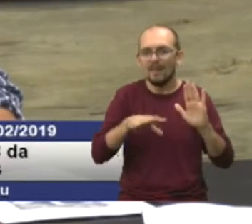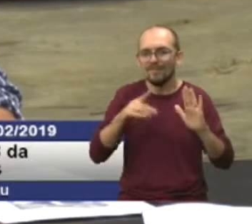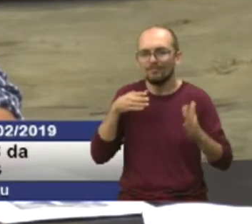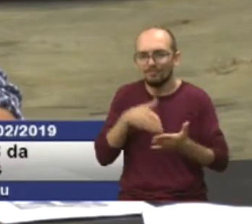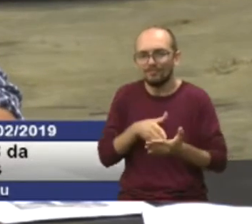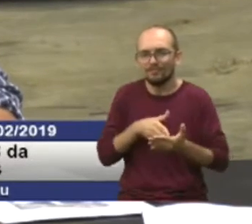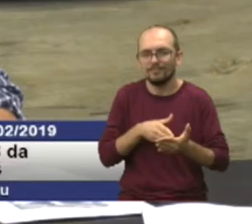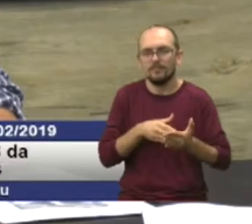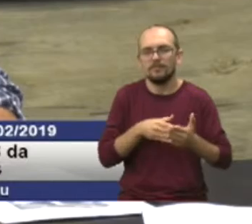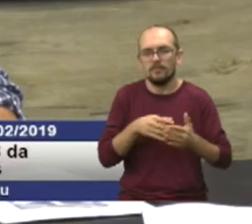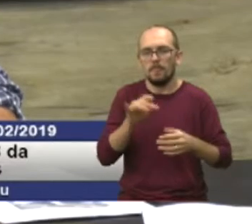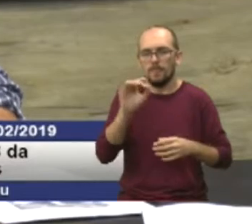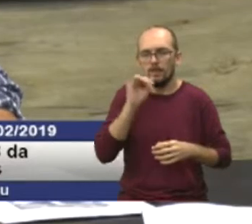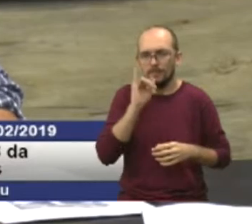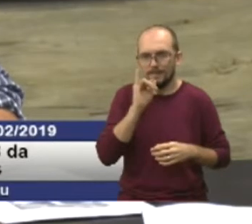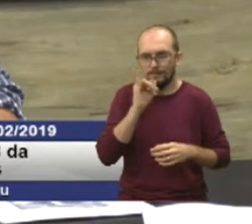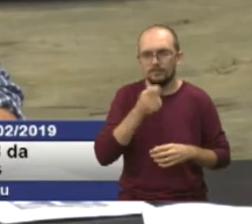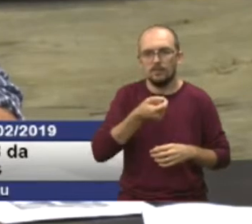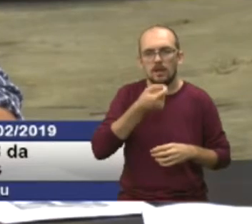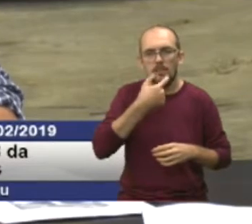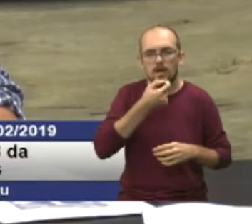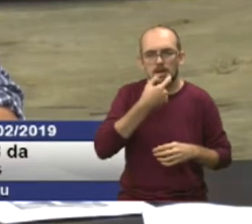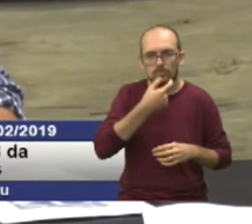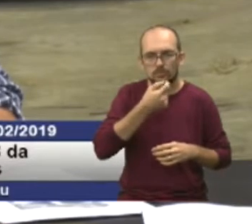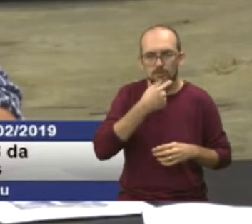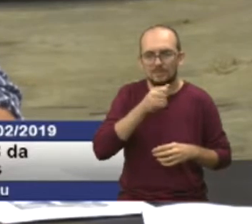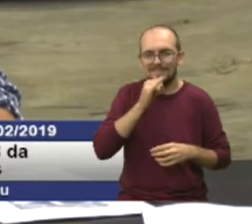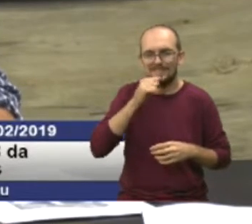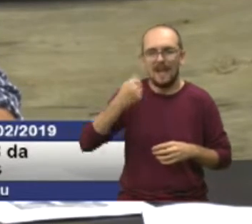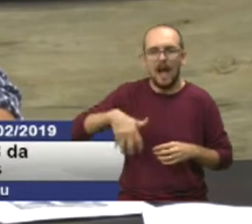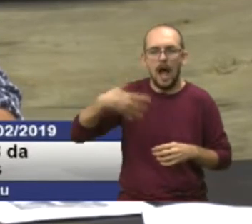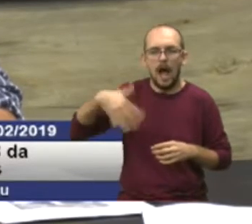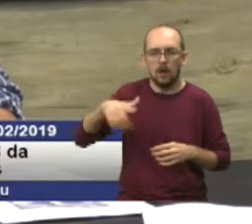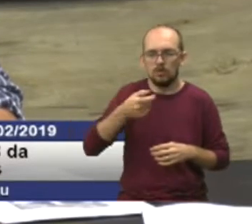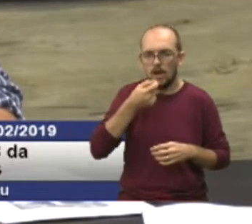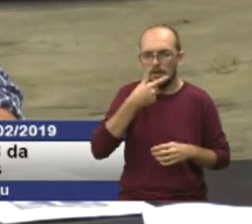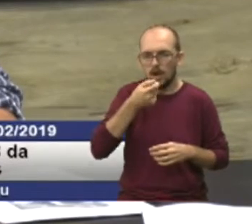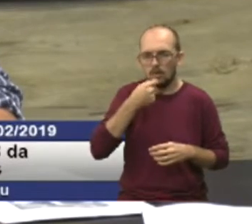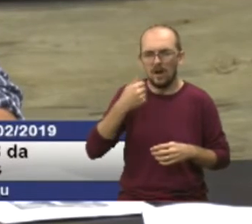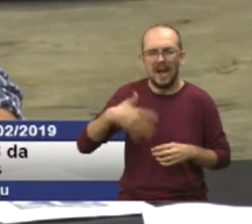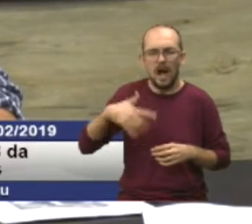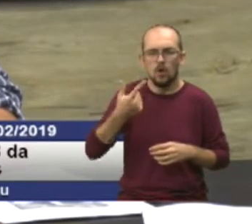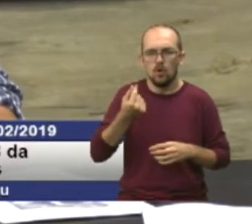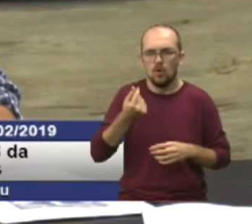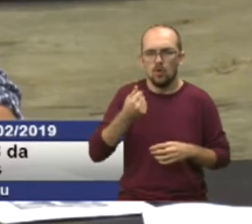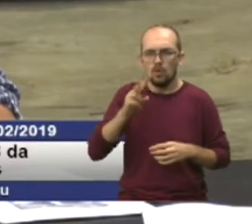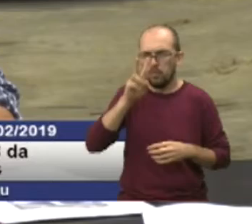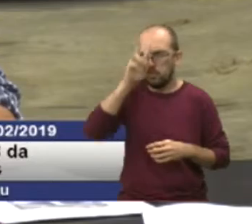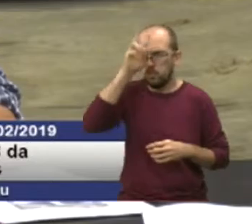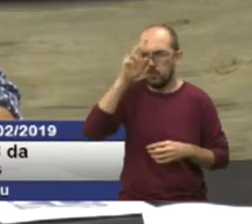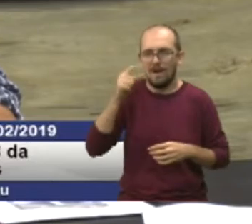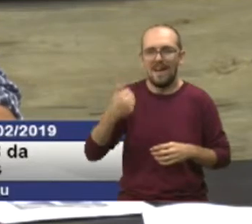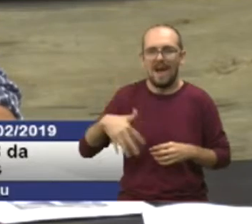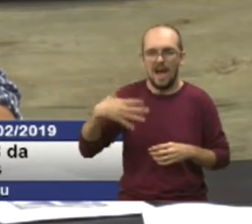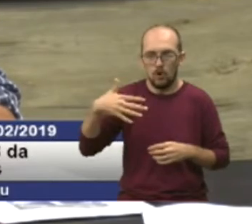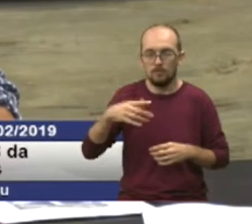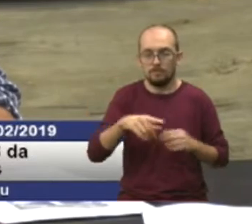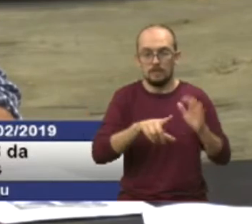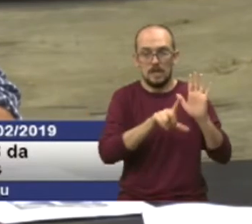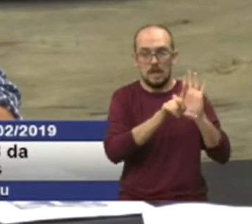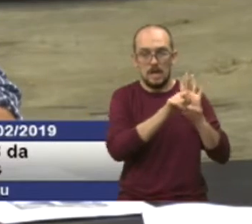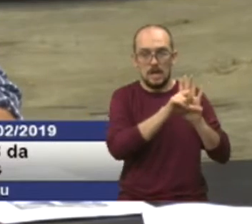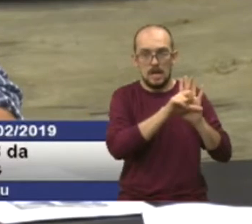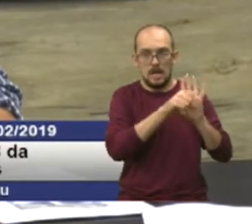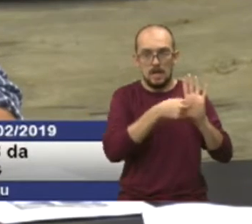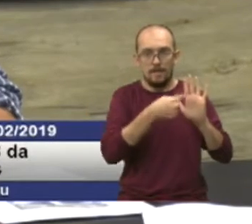exemplo, tá? Medicamento de alto custo. Tá? A norma diz que nós temos que